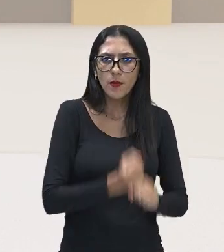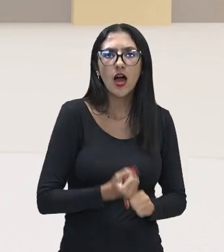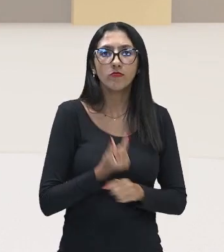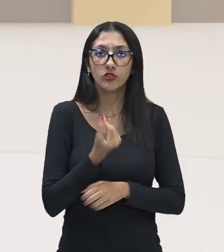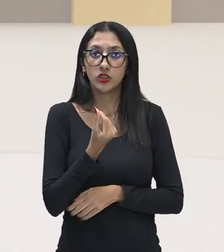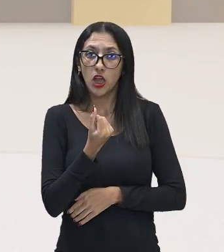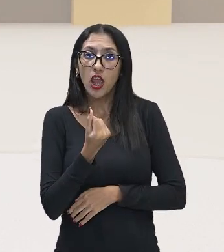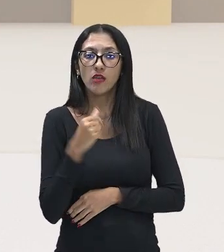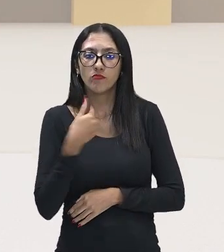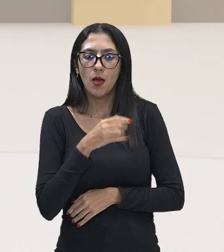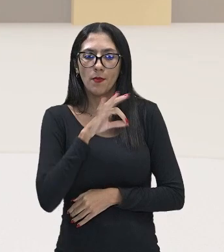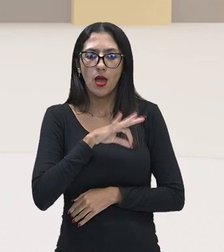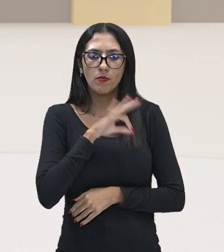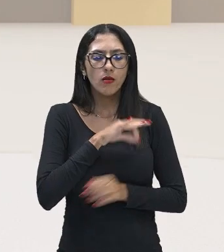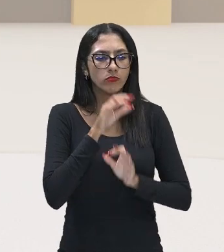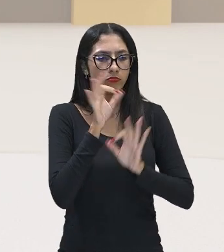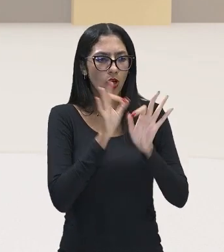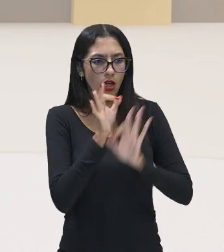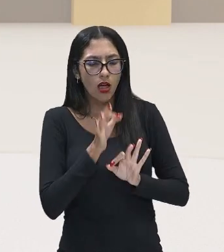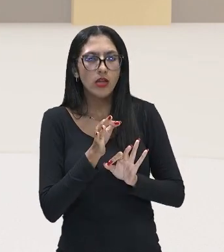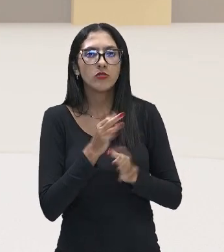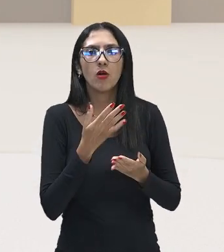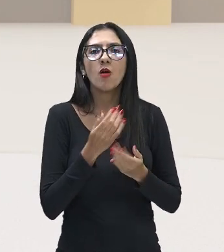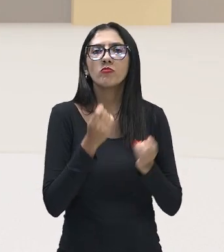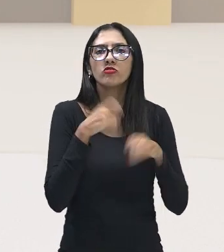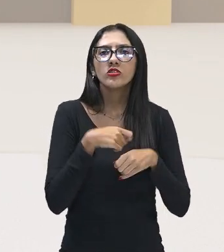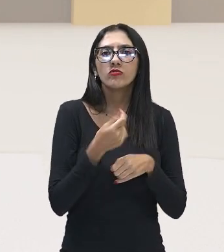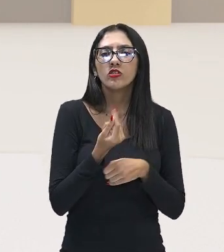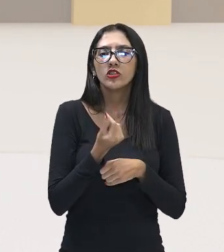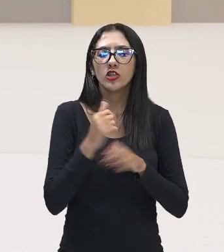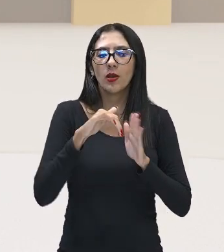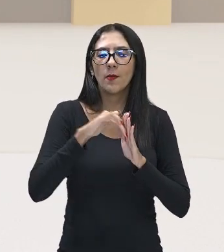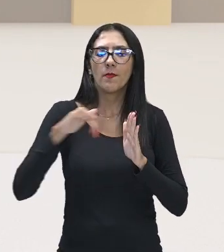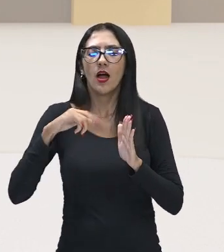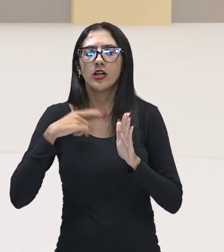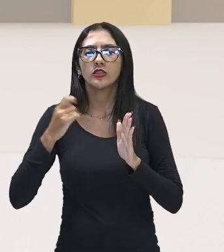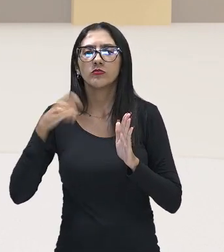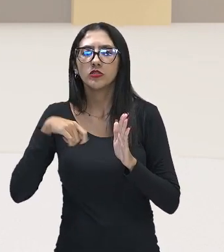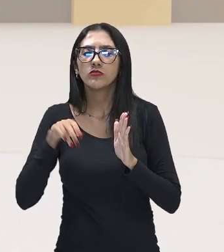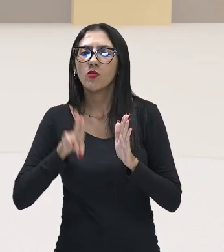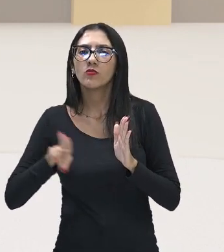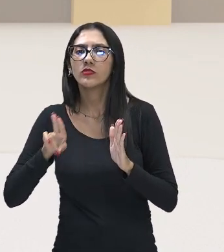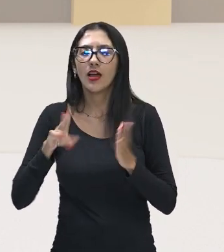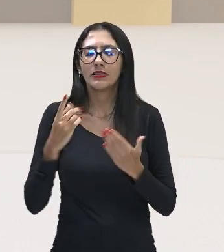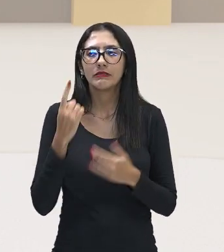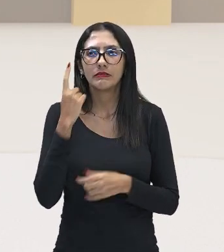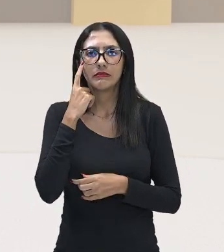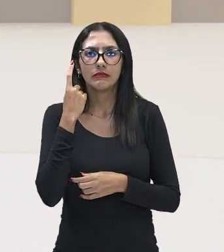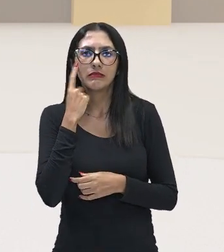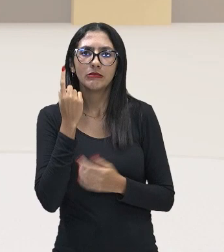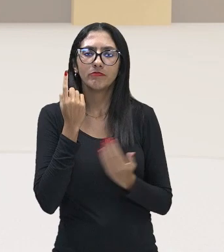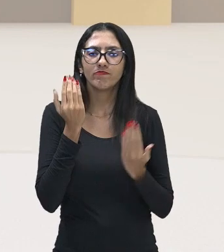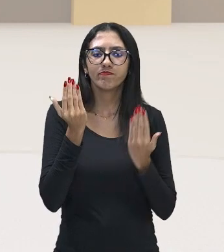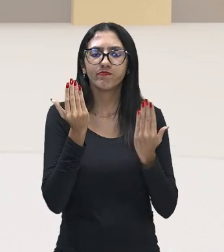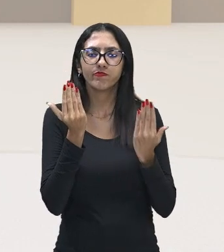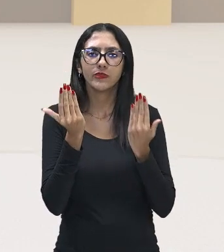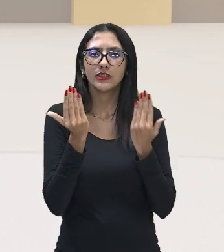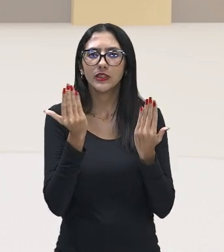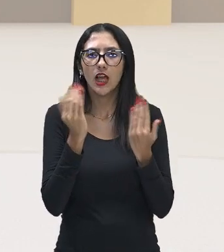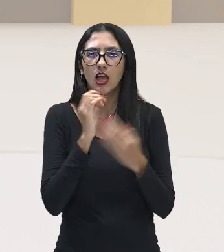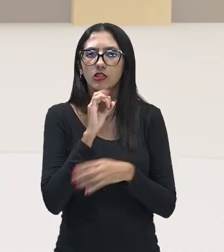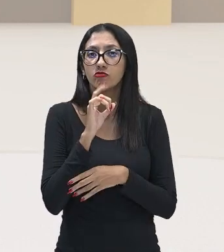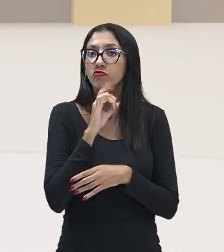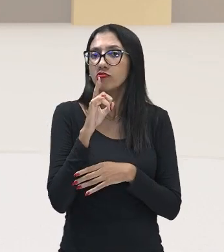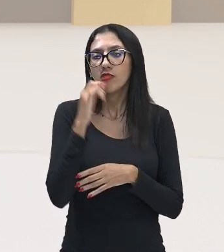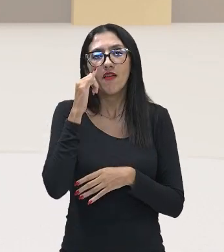tem, né? E quanto você pode gastar e faz aquela peso na consciência, né? Para tentar